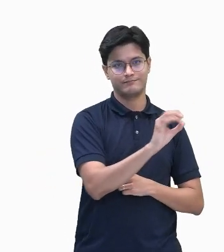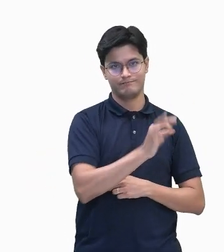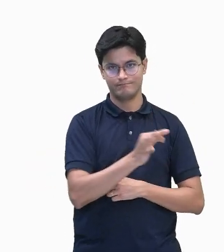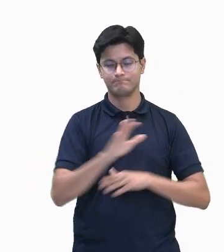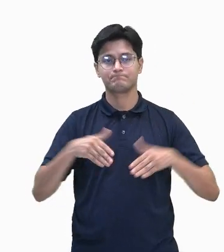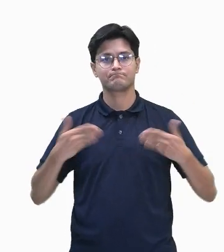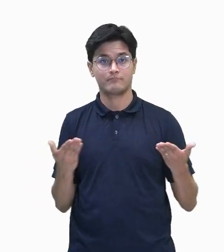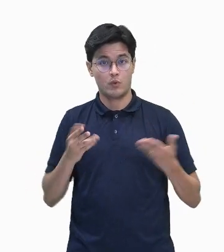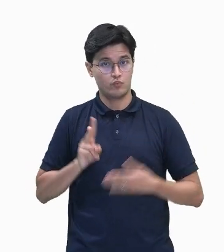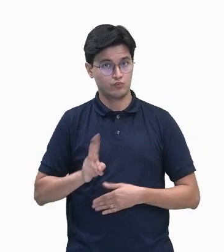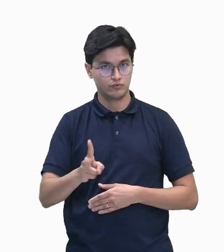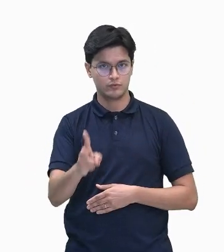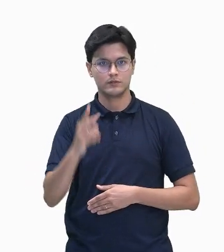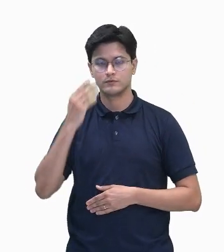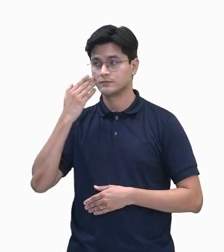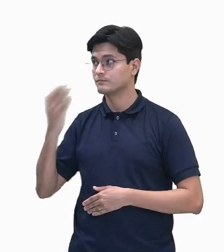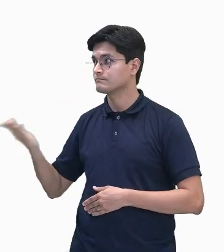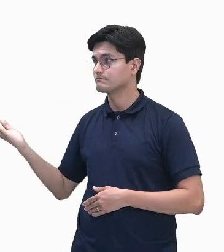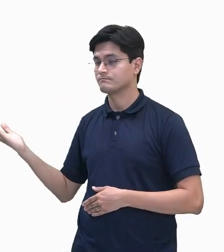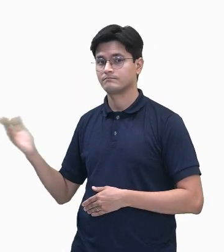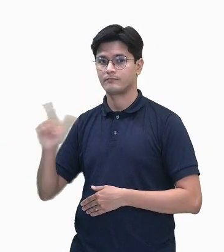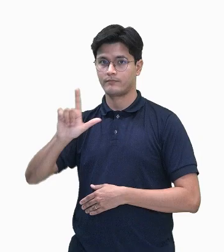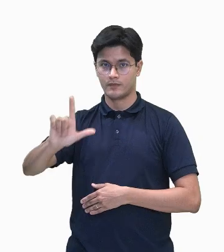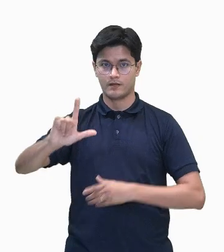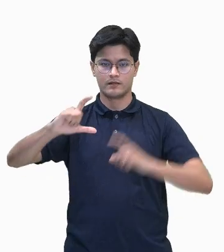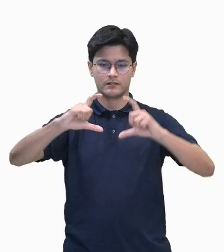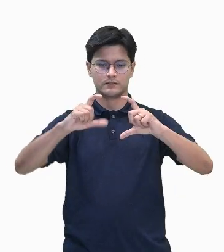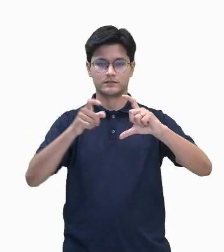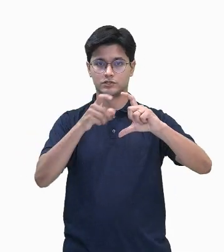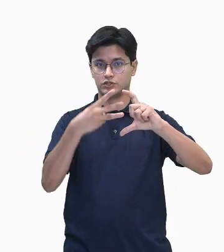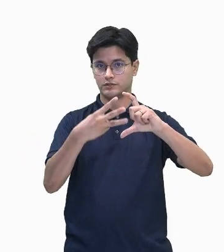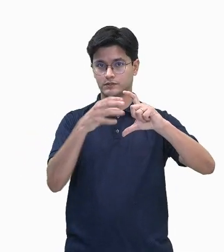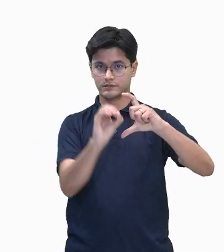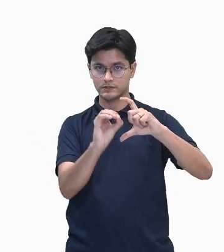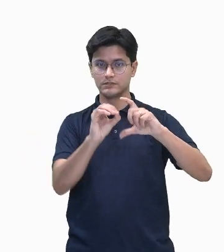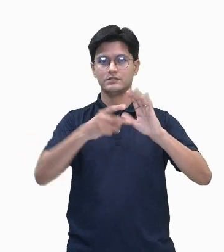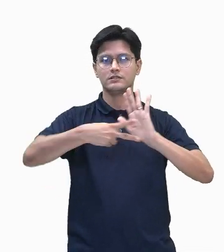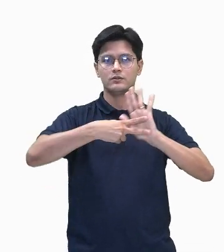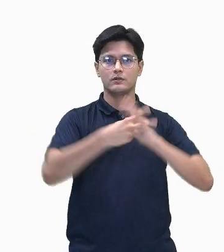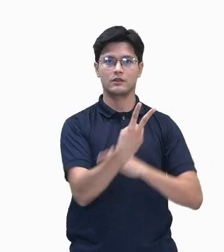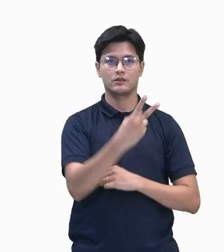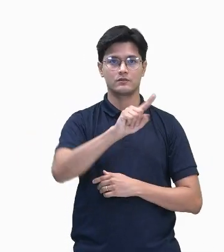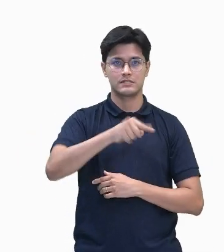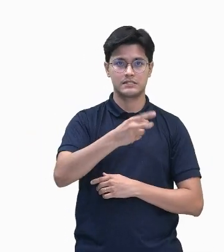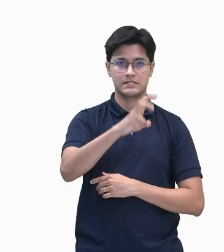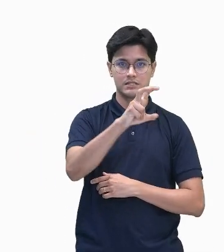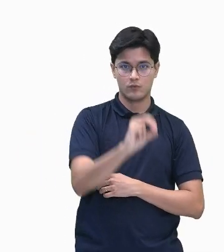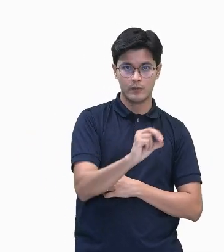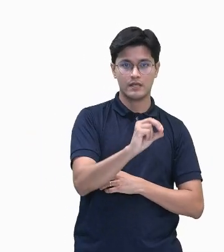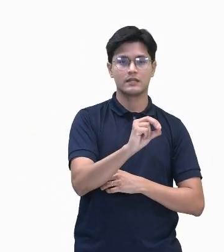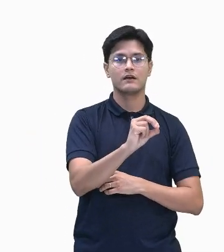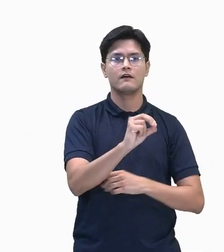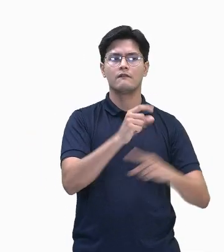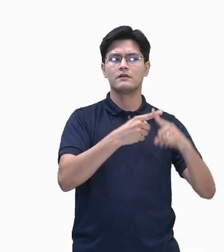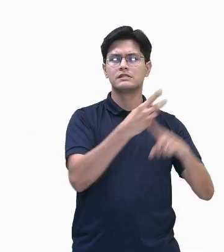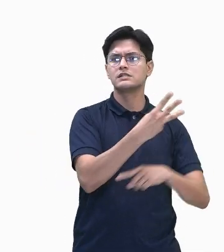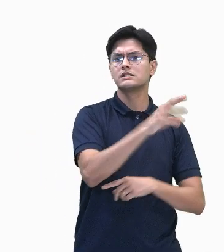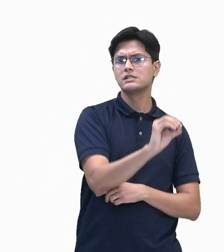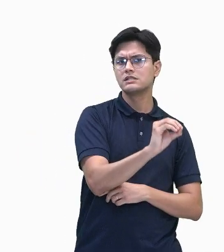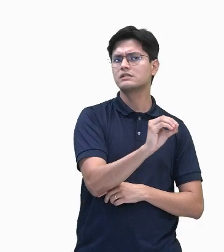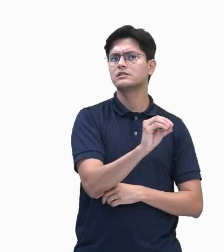Então, continuando, ó, L de 30 é igual a 2,50 vezes 30, pessoal, nós vamos ter como